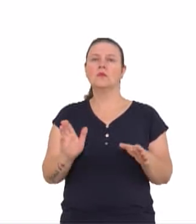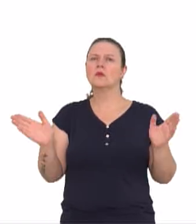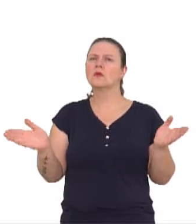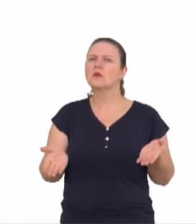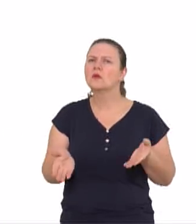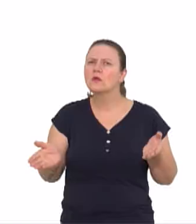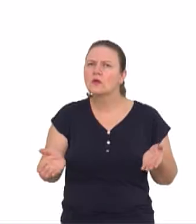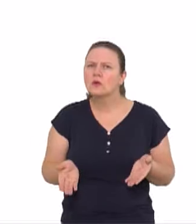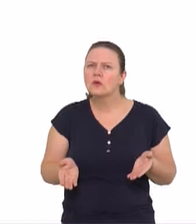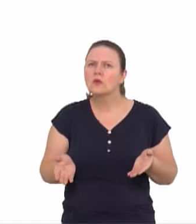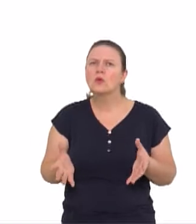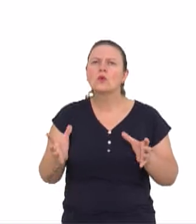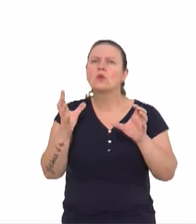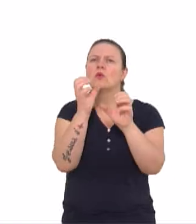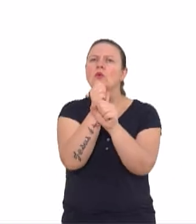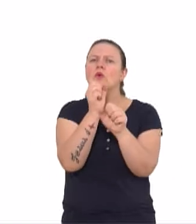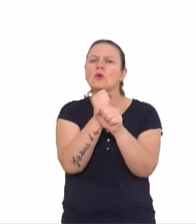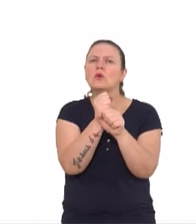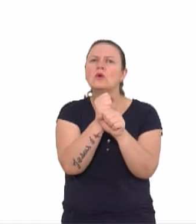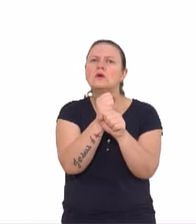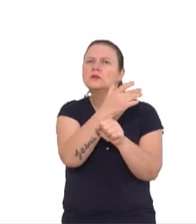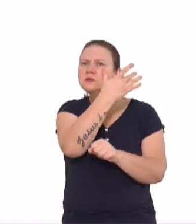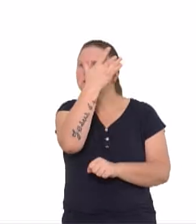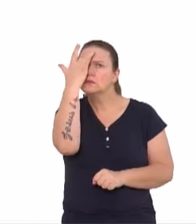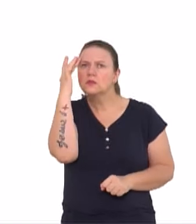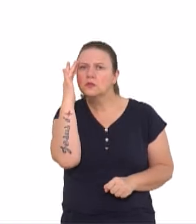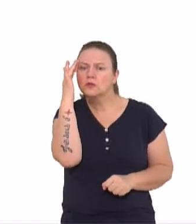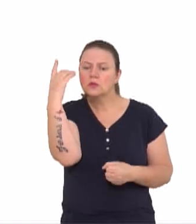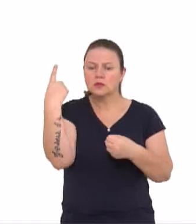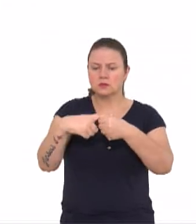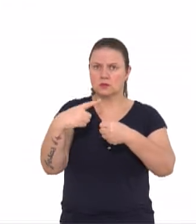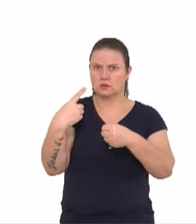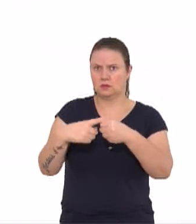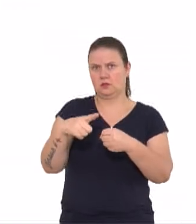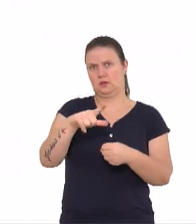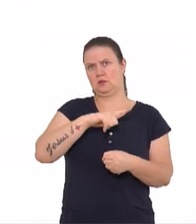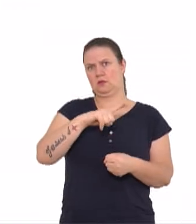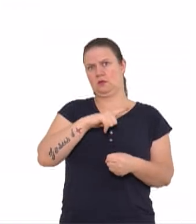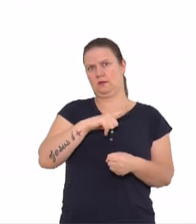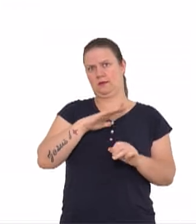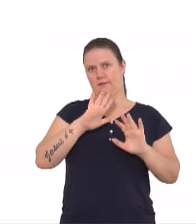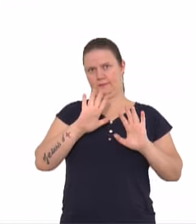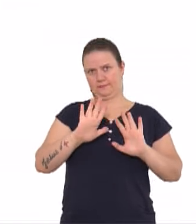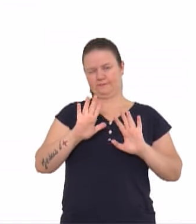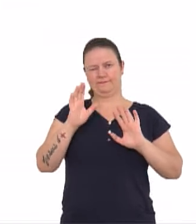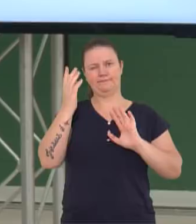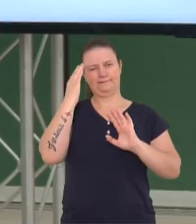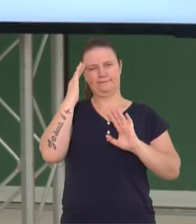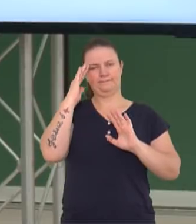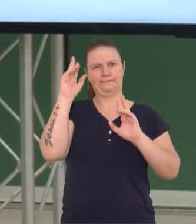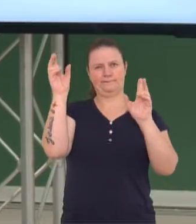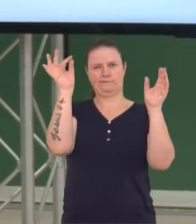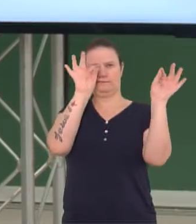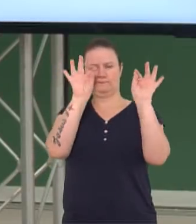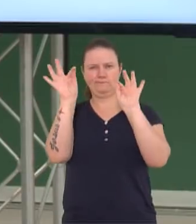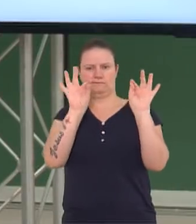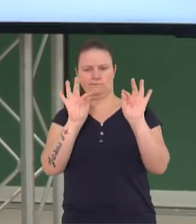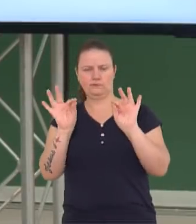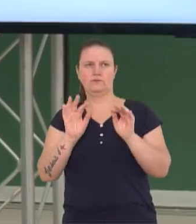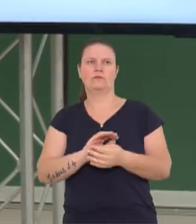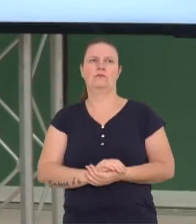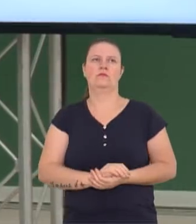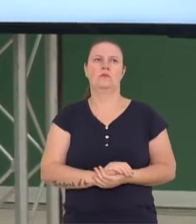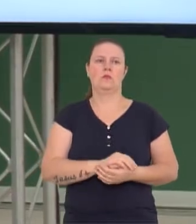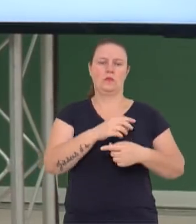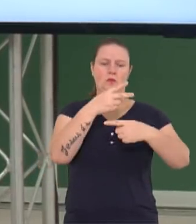Agora, quantos habitantes esse município vai ter? Vamos organizar nosso pensamento? Então, 2/3